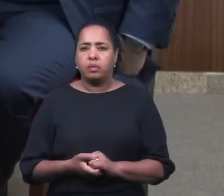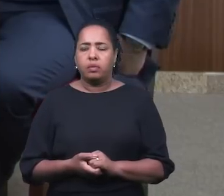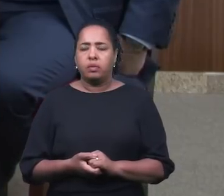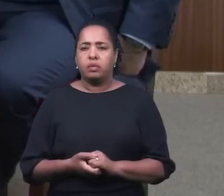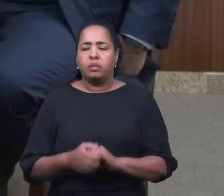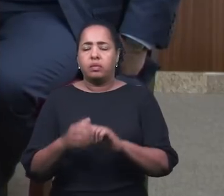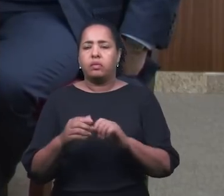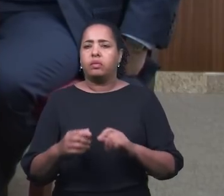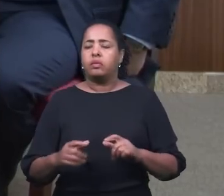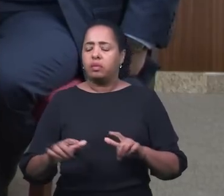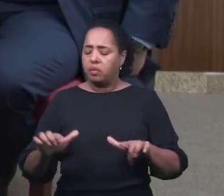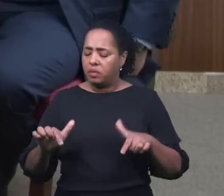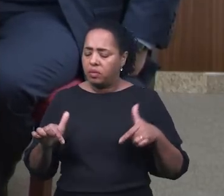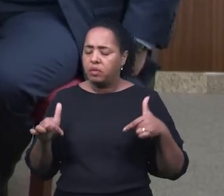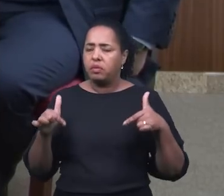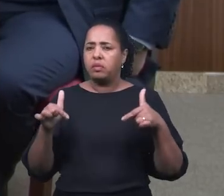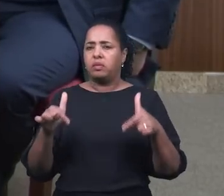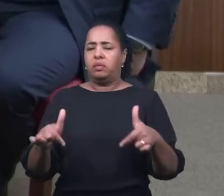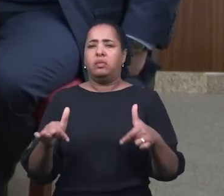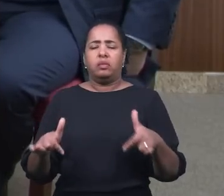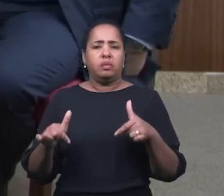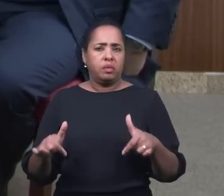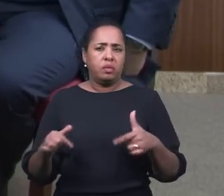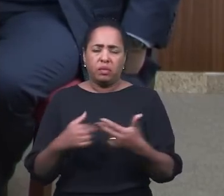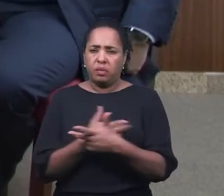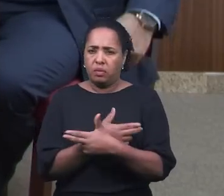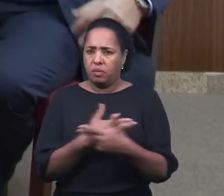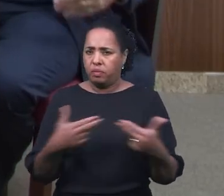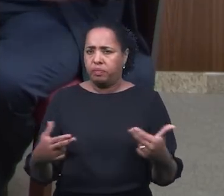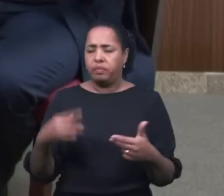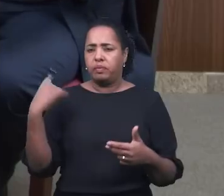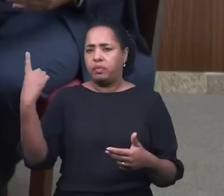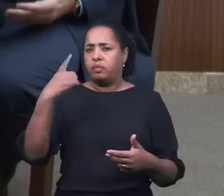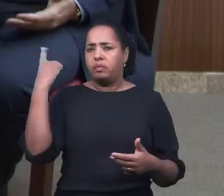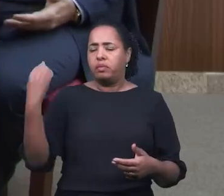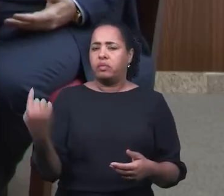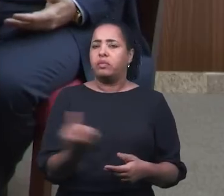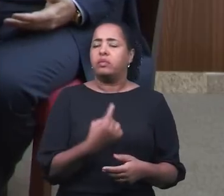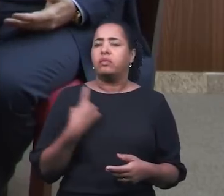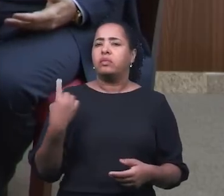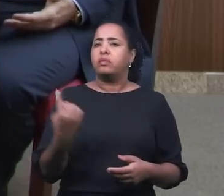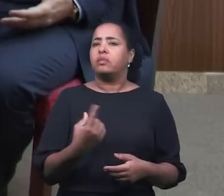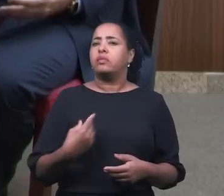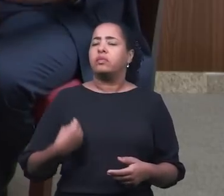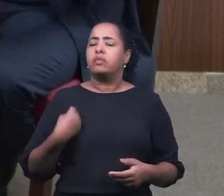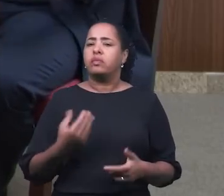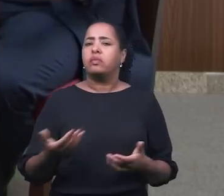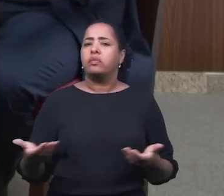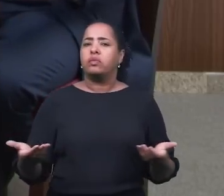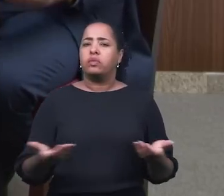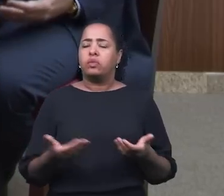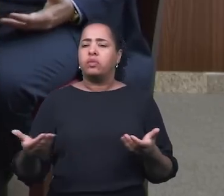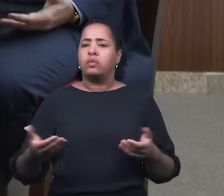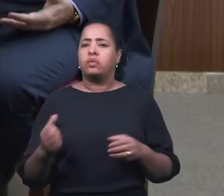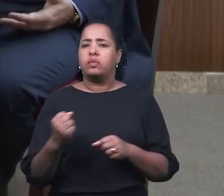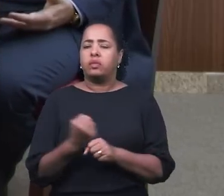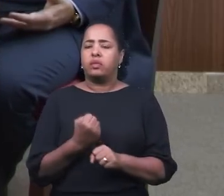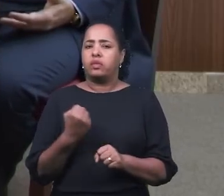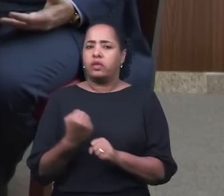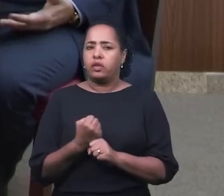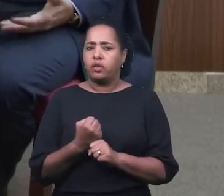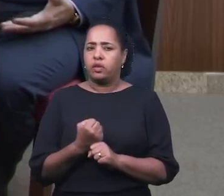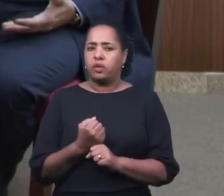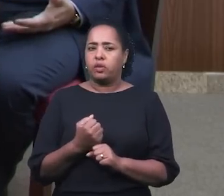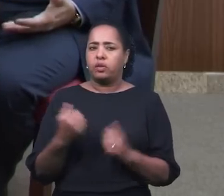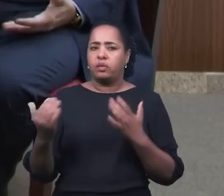Grandes feitos foram realizados por Davi, né? Nós vivemos hoje a obra que